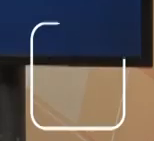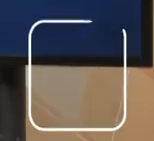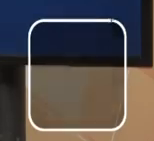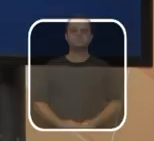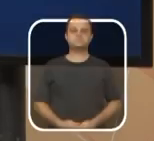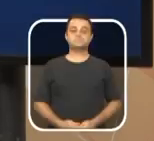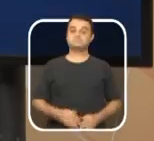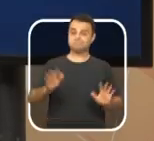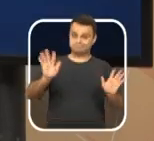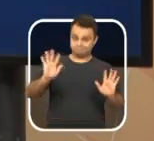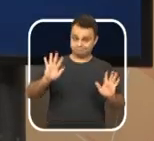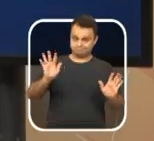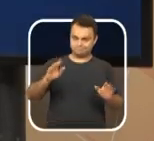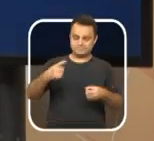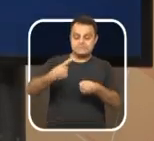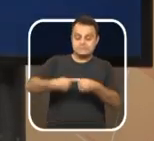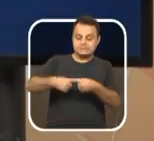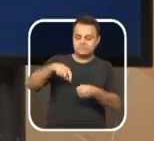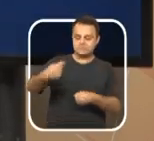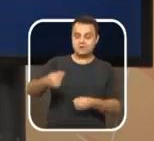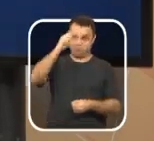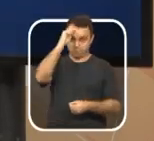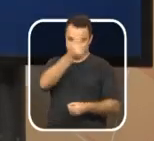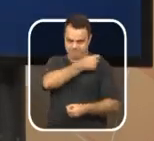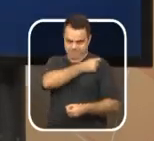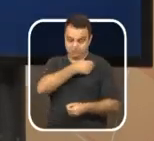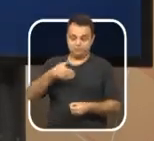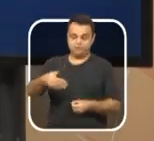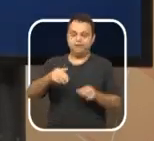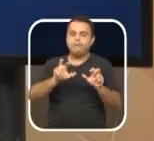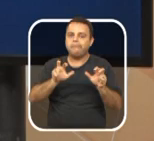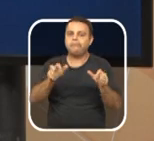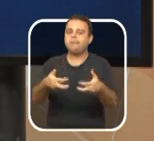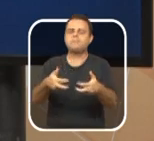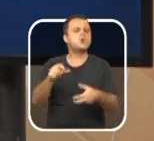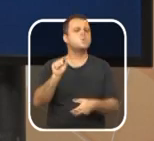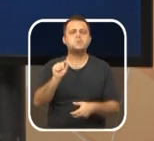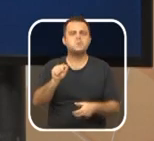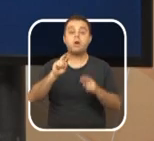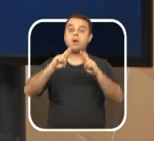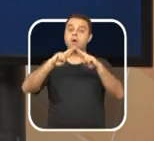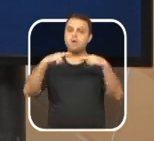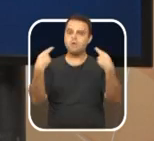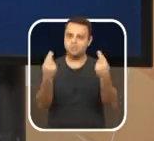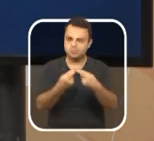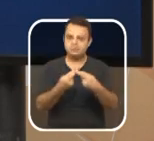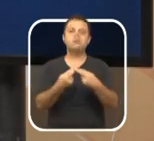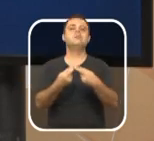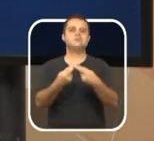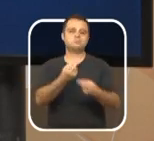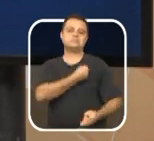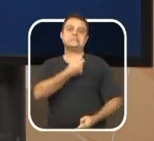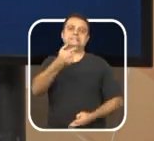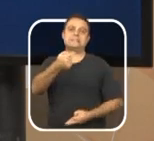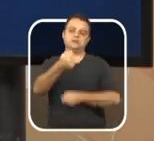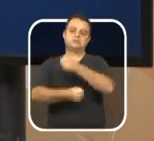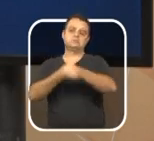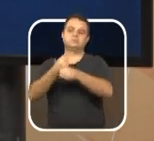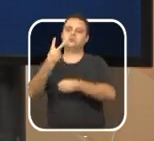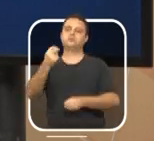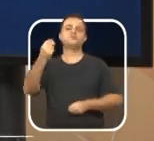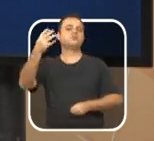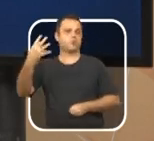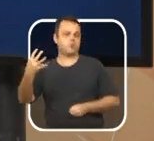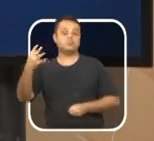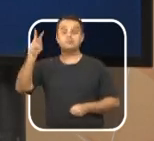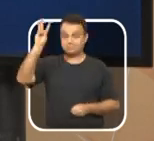Olá a Câmara Municipal de São José do Rio Preto realiza nesta terça-feira a sétima sessão ordinária de 2024 a